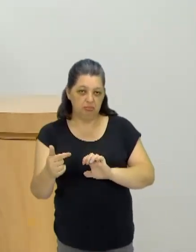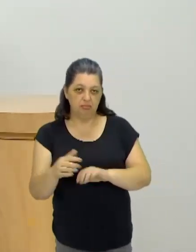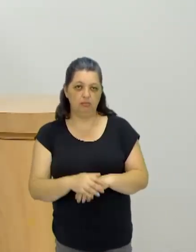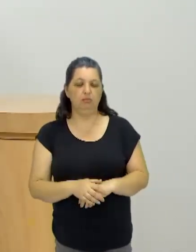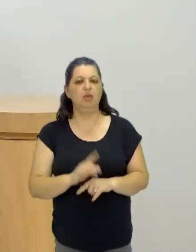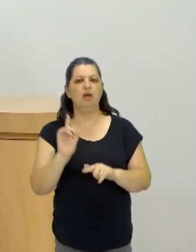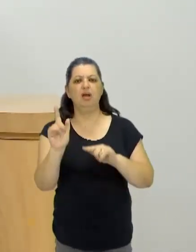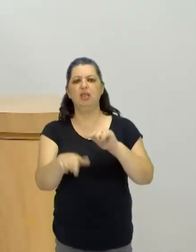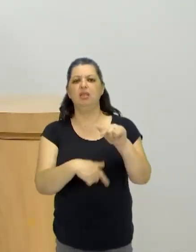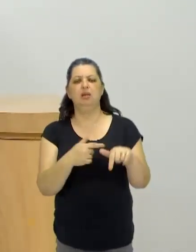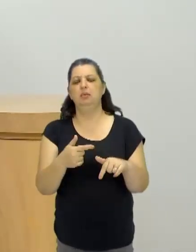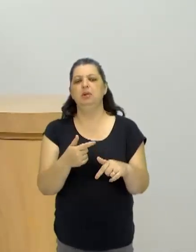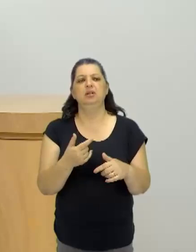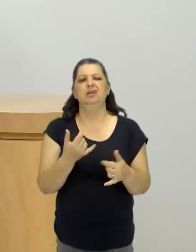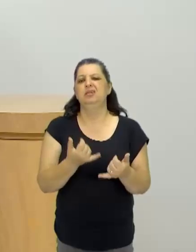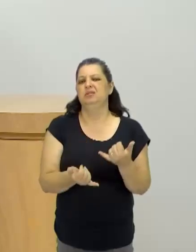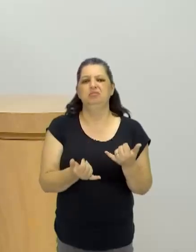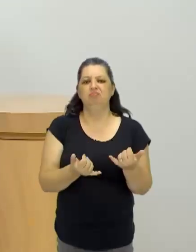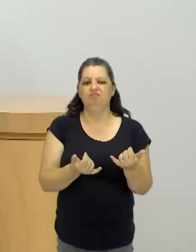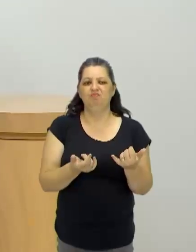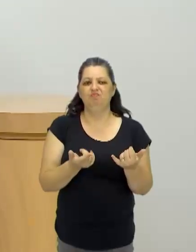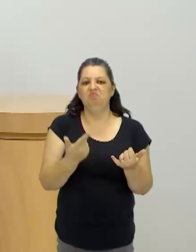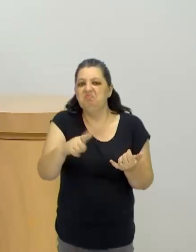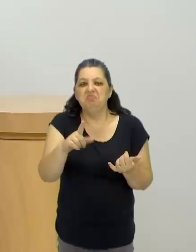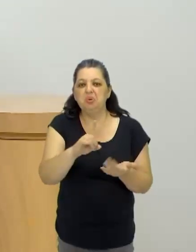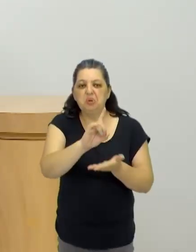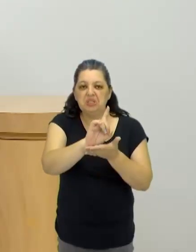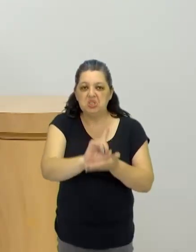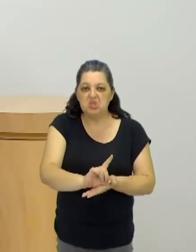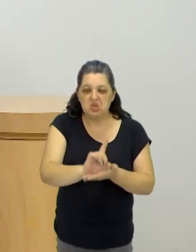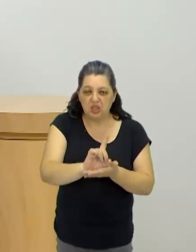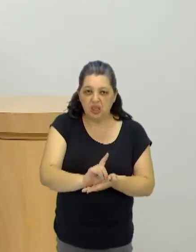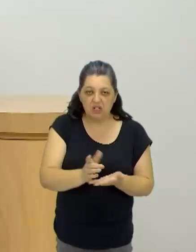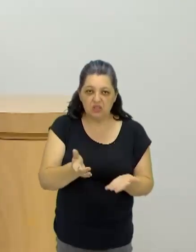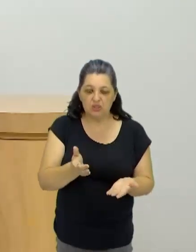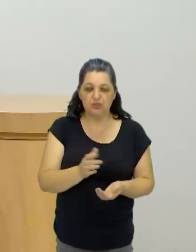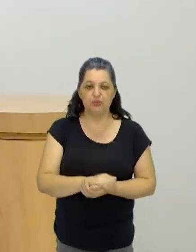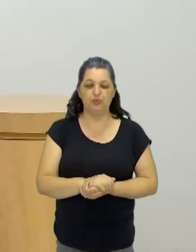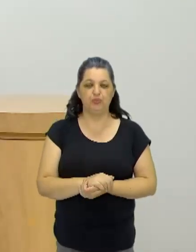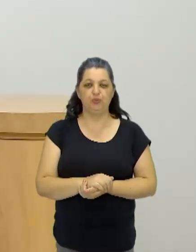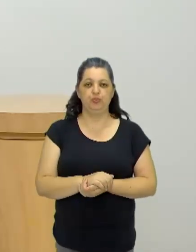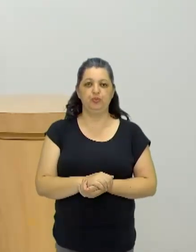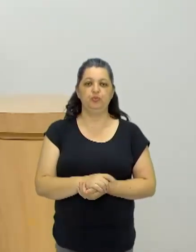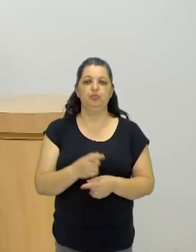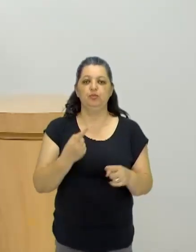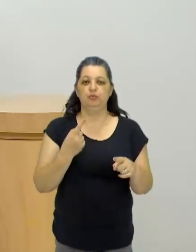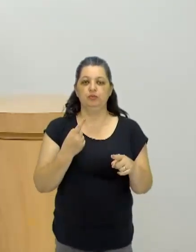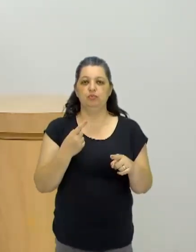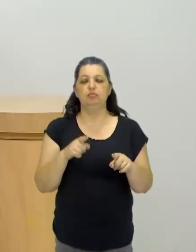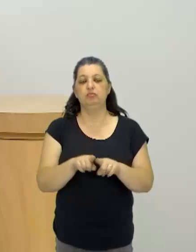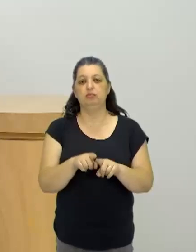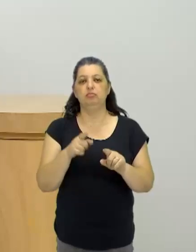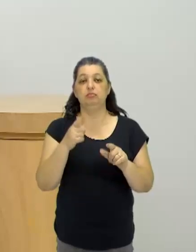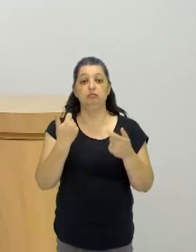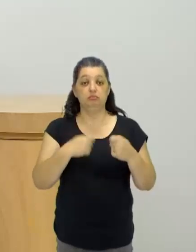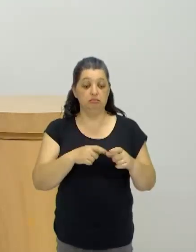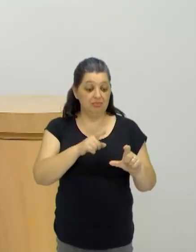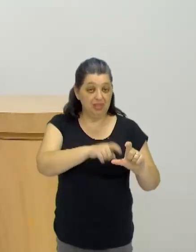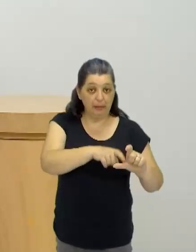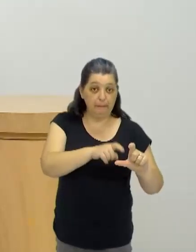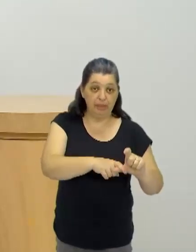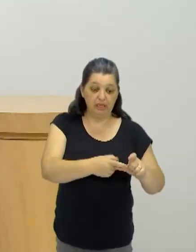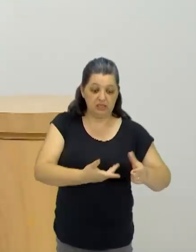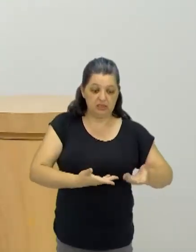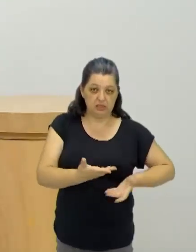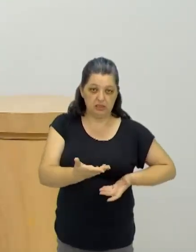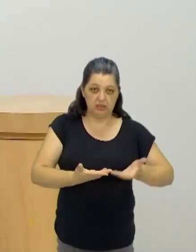como algo não digno dela, e ao mesmo tempo ela depende de serviçais para absolutamente